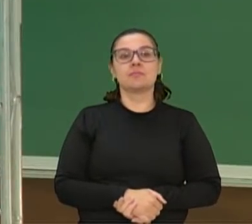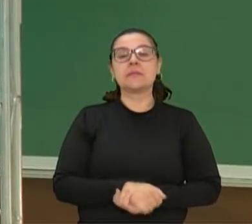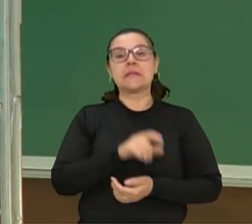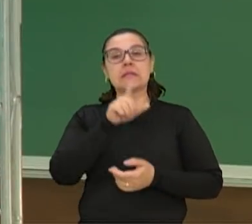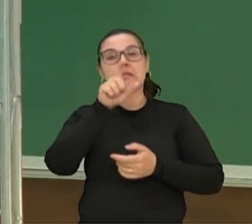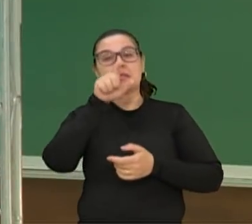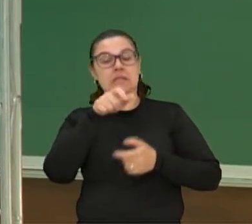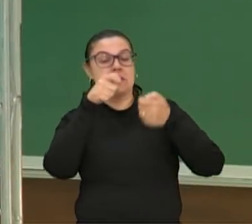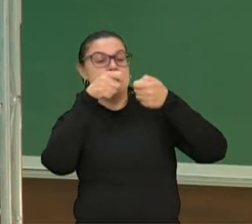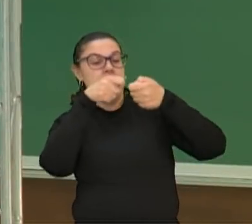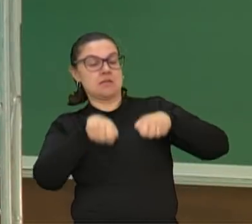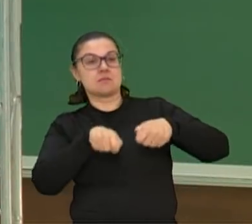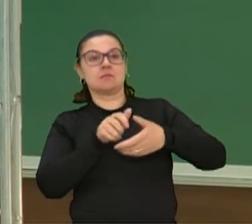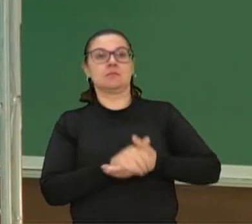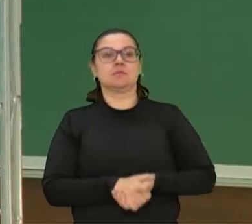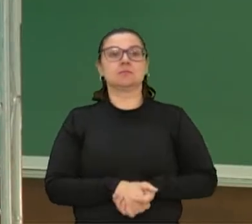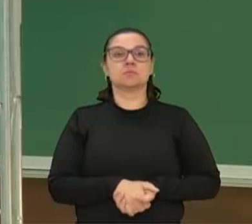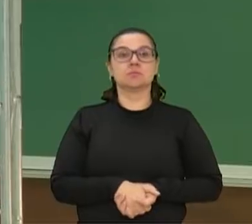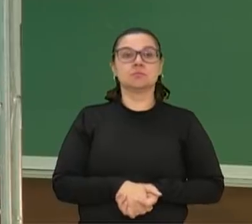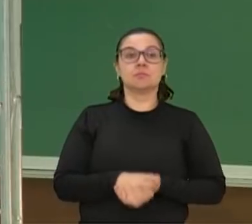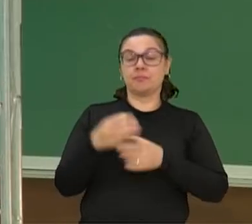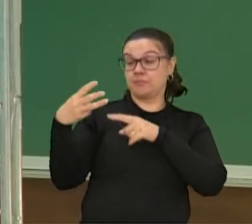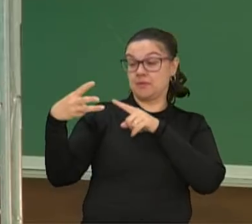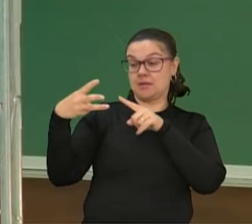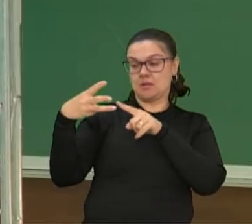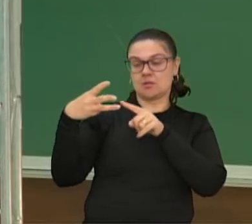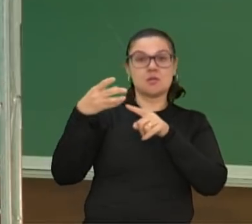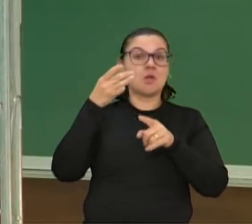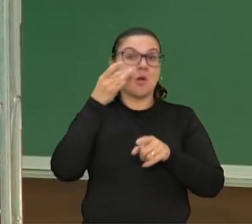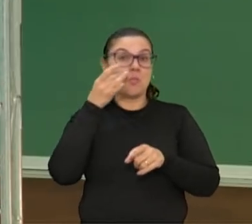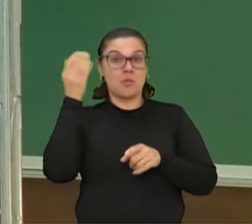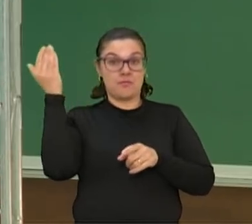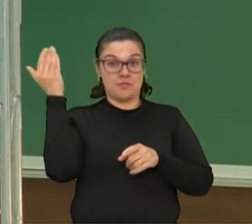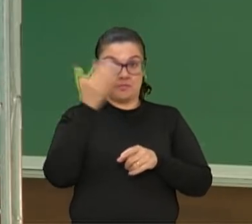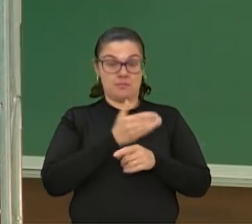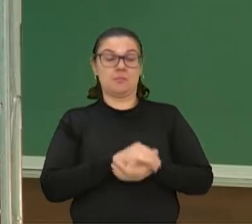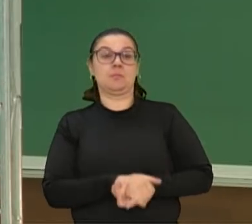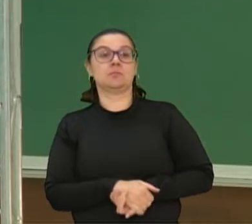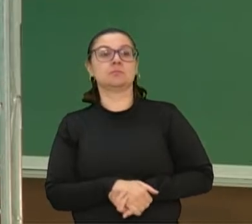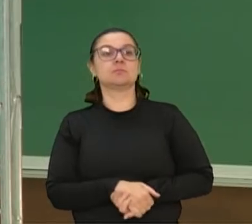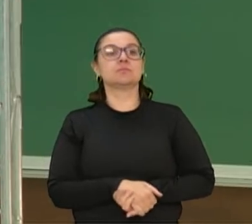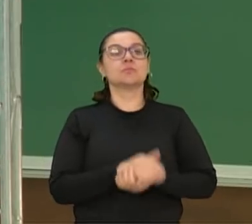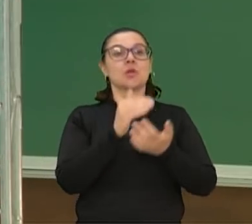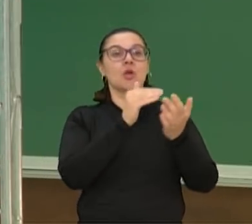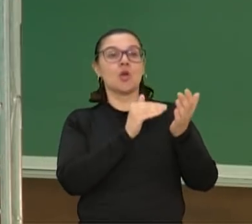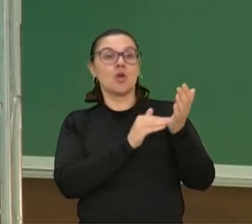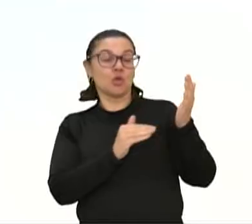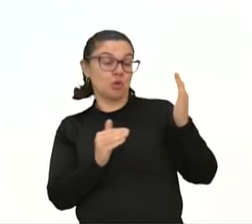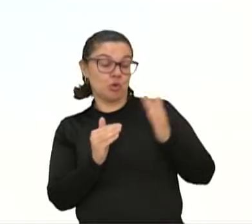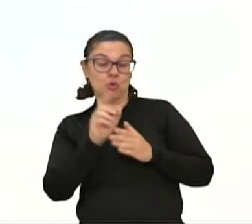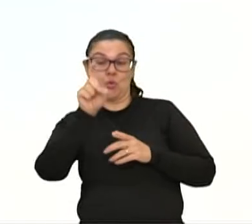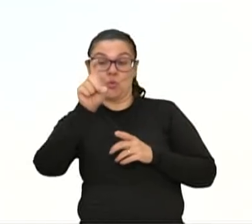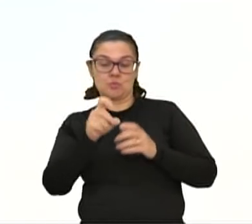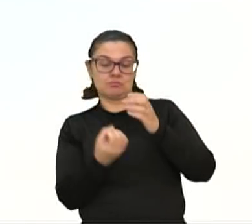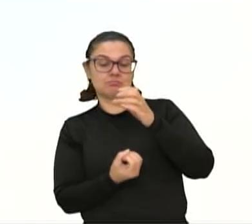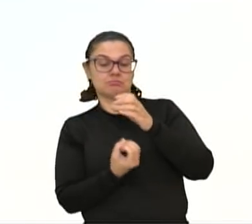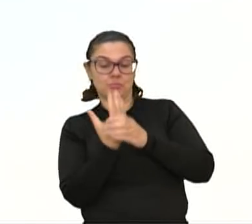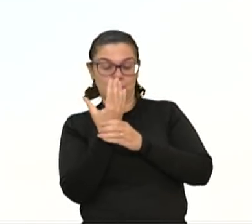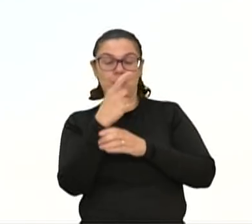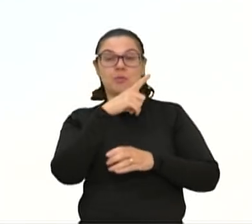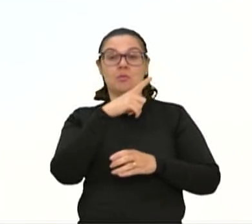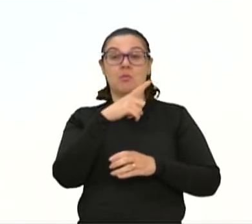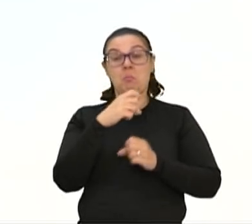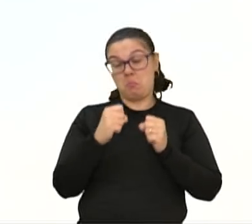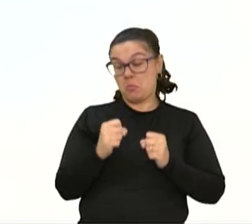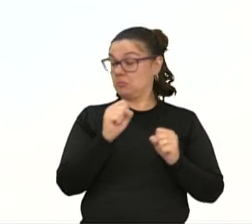Ser necessário é a terceira prova da existência de Deus. Todo ser que existe pode